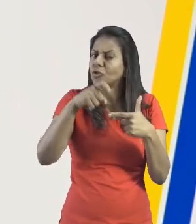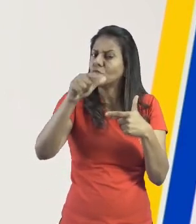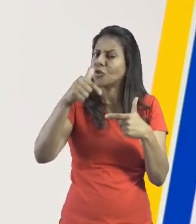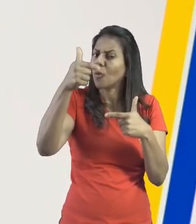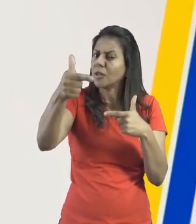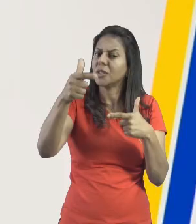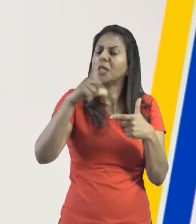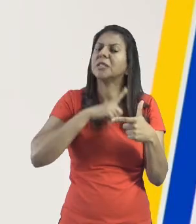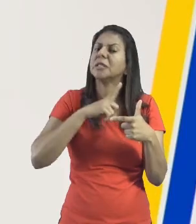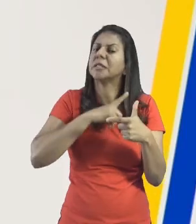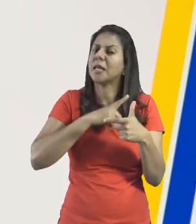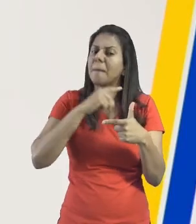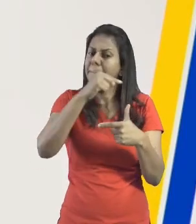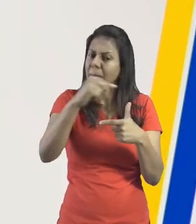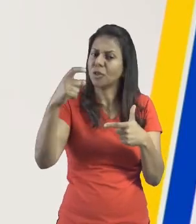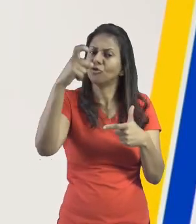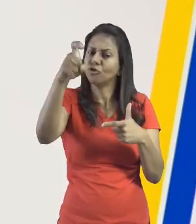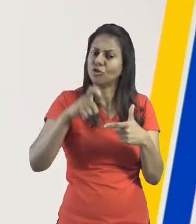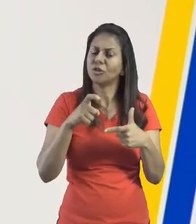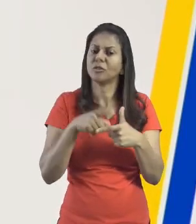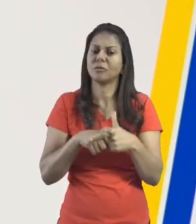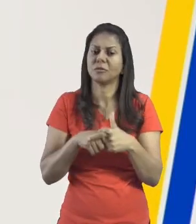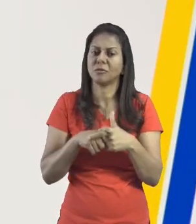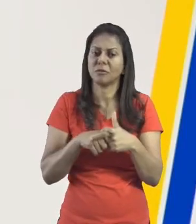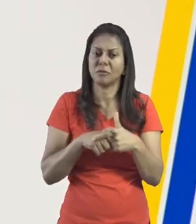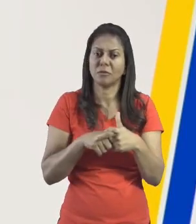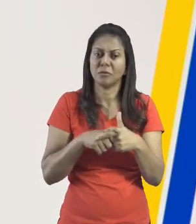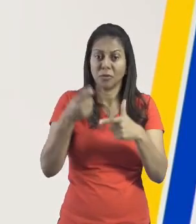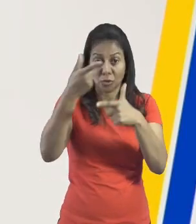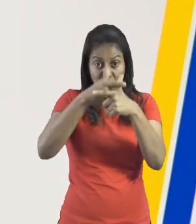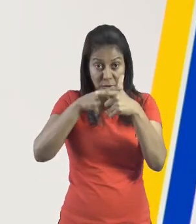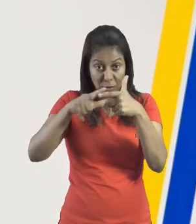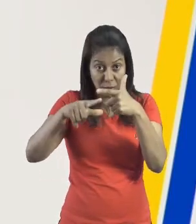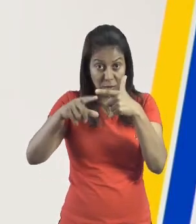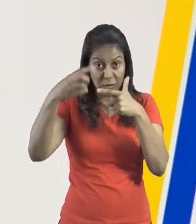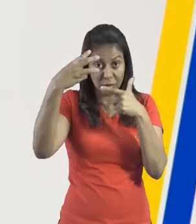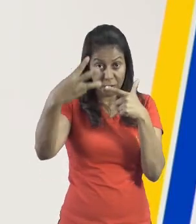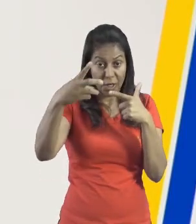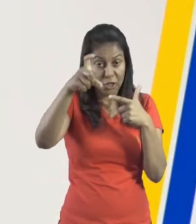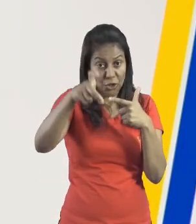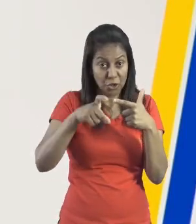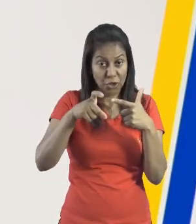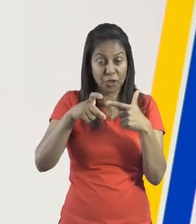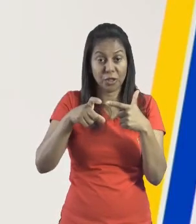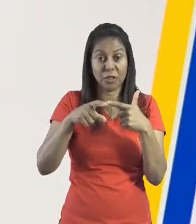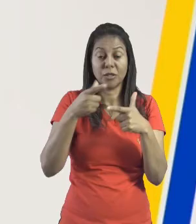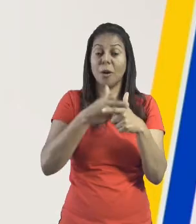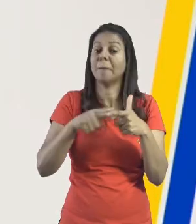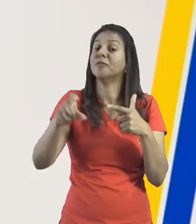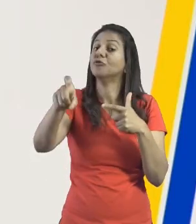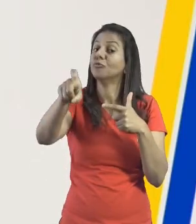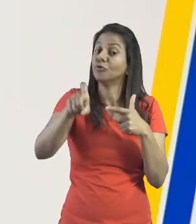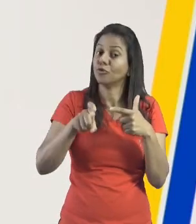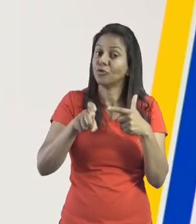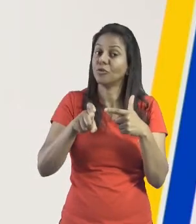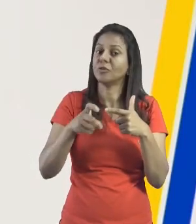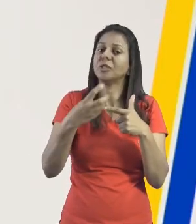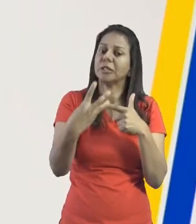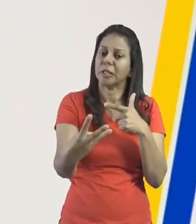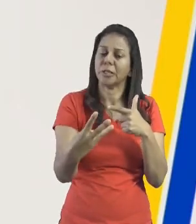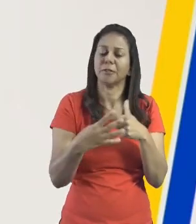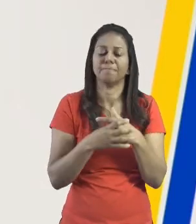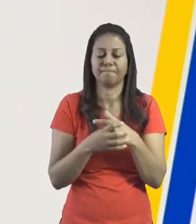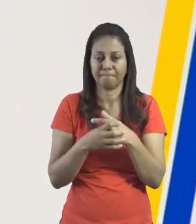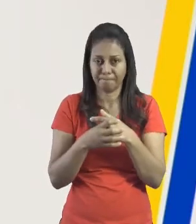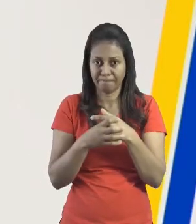quem? Menos X. E ao dividir 3x por X, obtemos quem? 3,